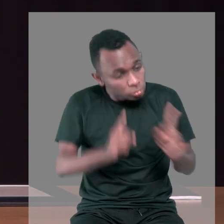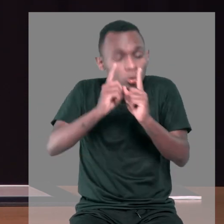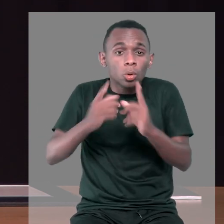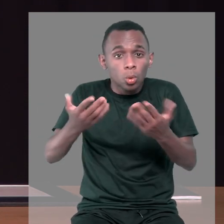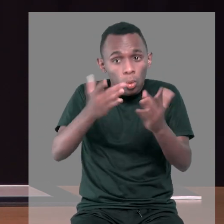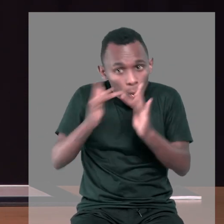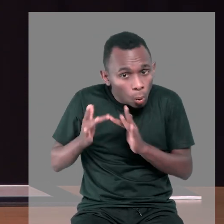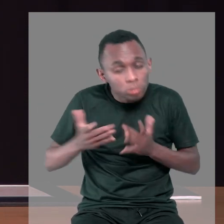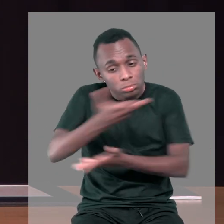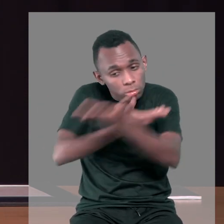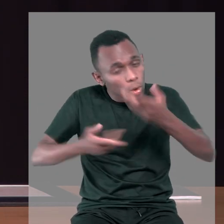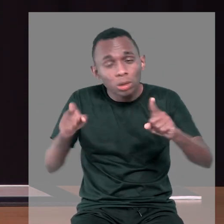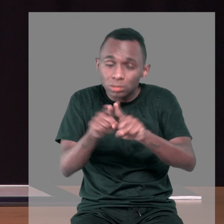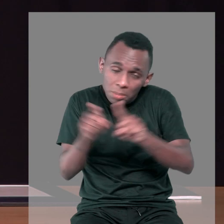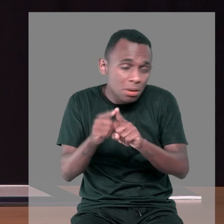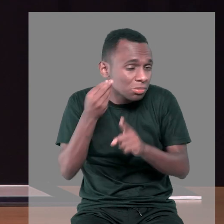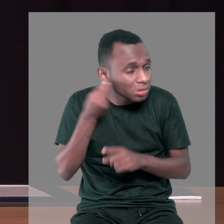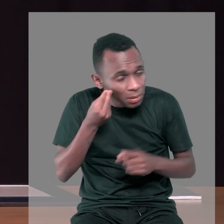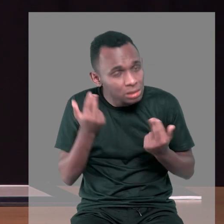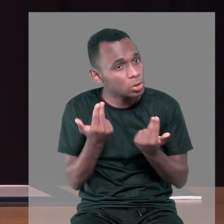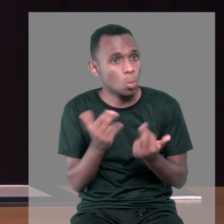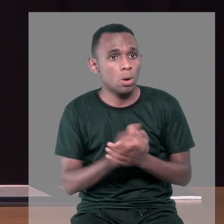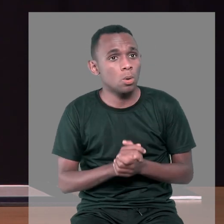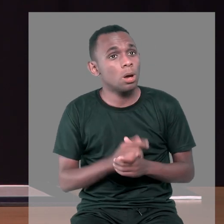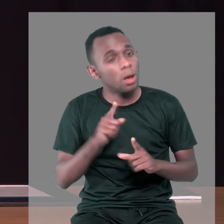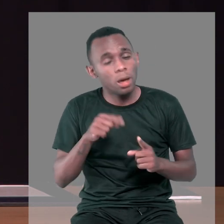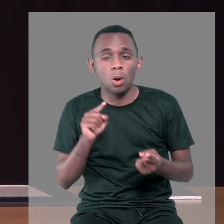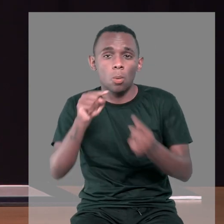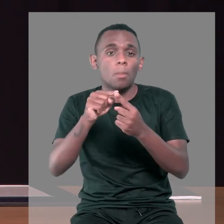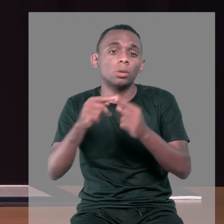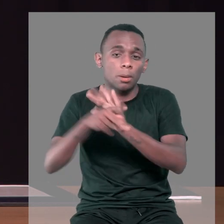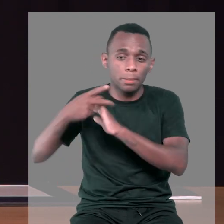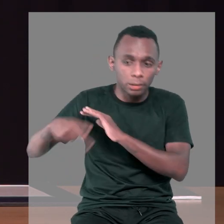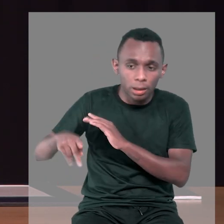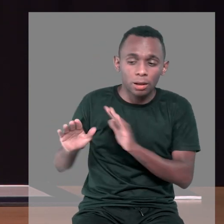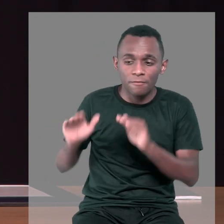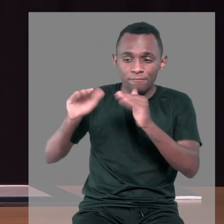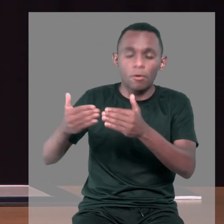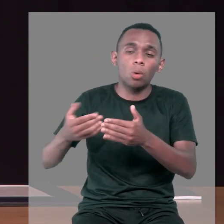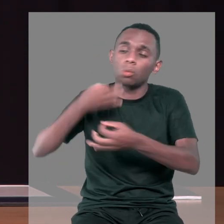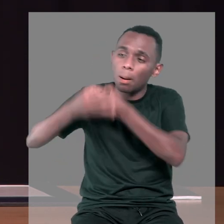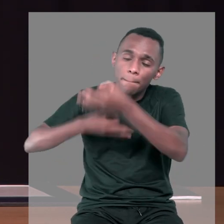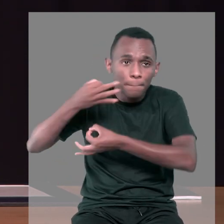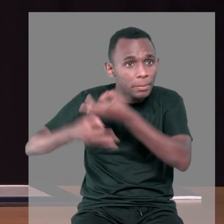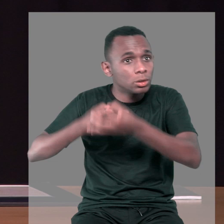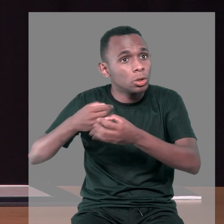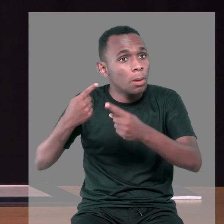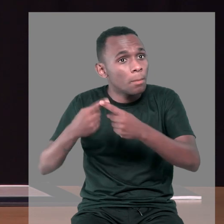nós. Ele faz parte do nosso mundo. Esse é o ponto em que ela concentra o seu